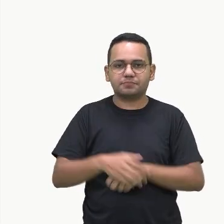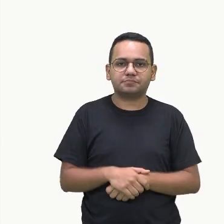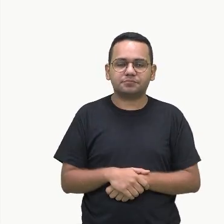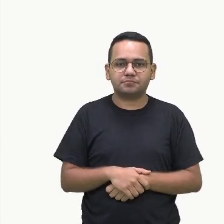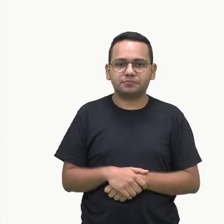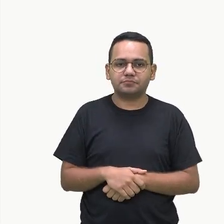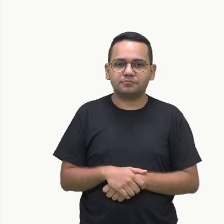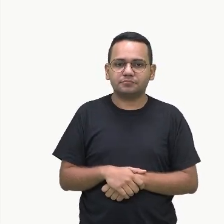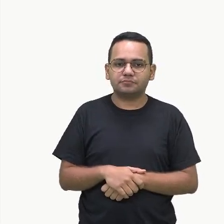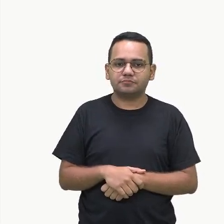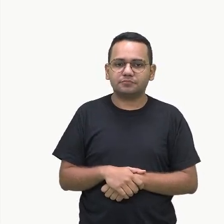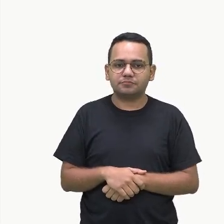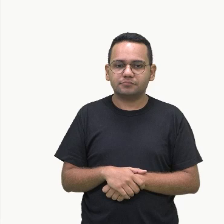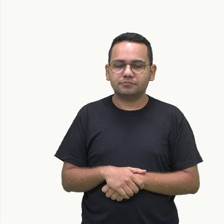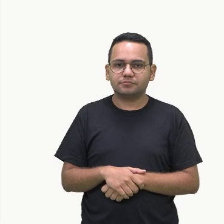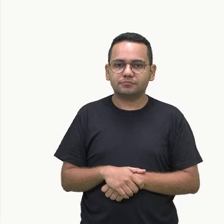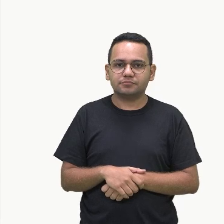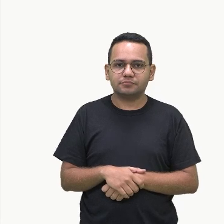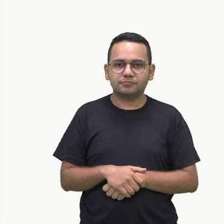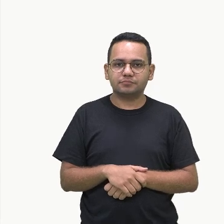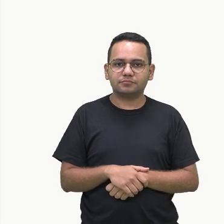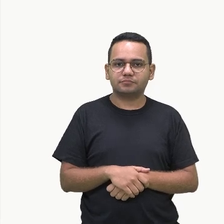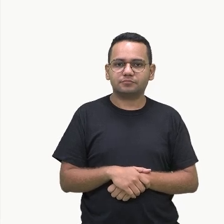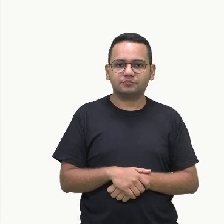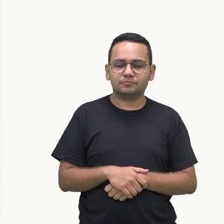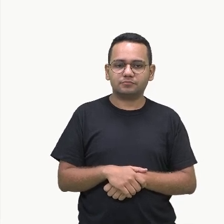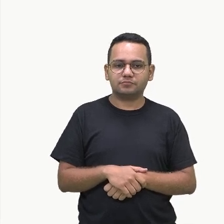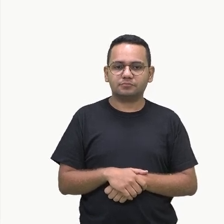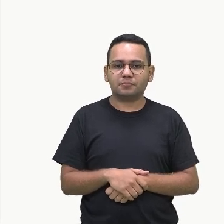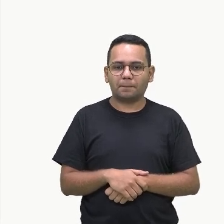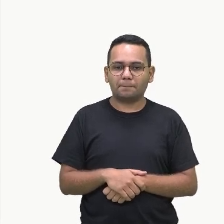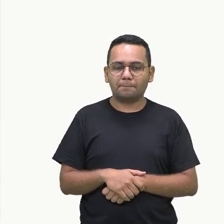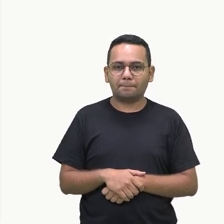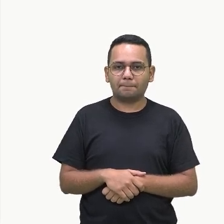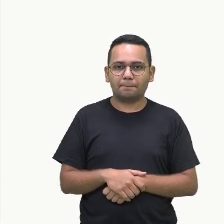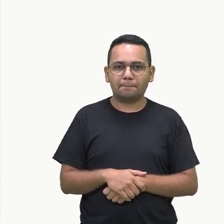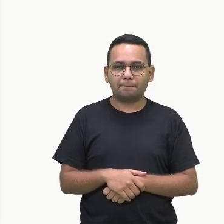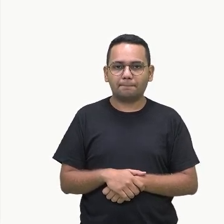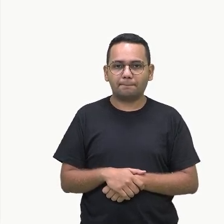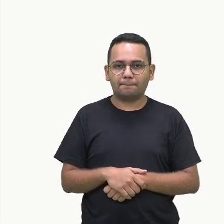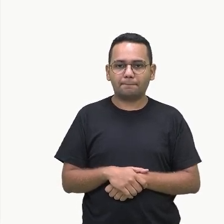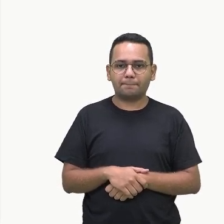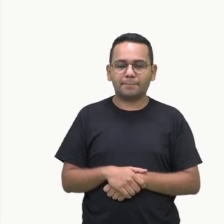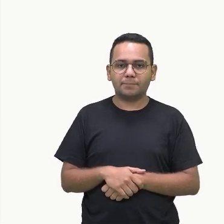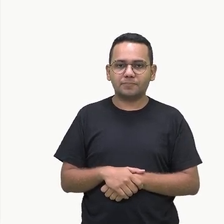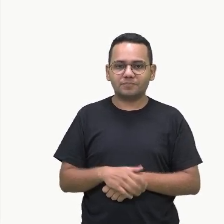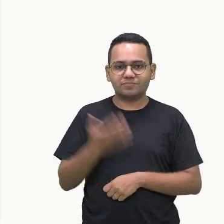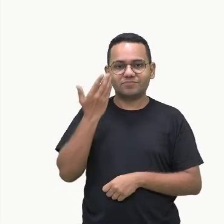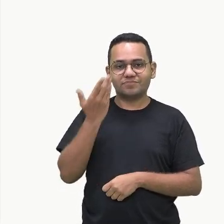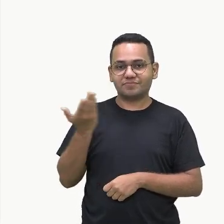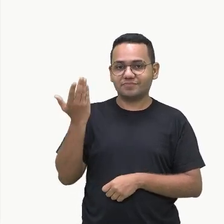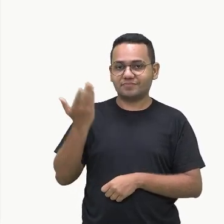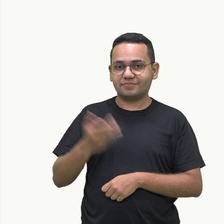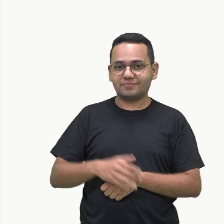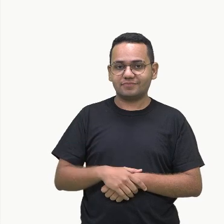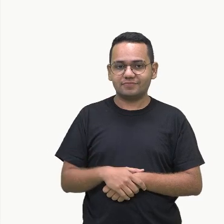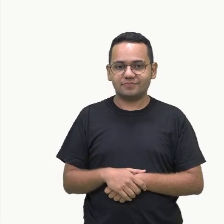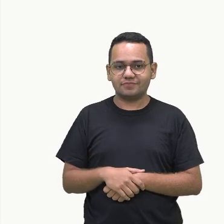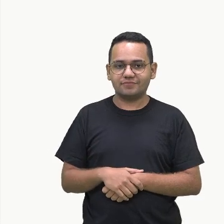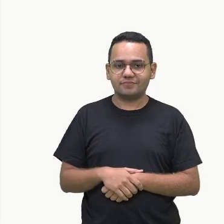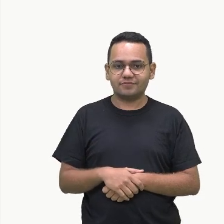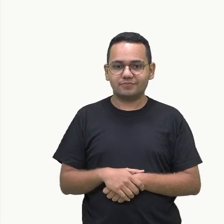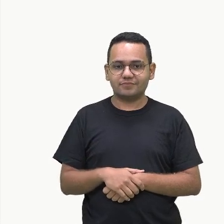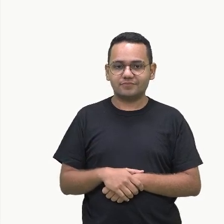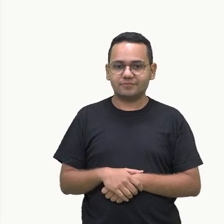aqui relembrar o seguinte: o nosso ângulo, nesta representação que você vê aí nessa imagem, é o